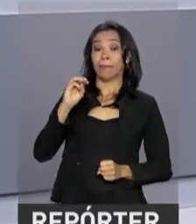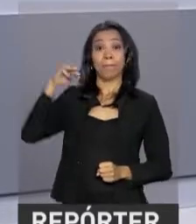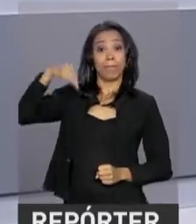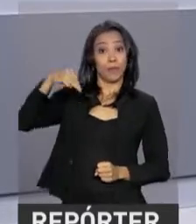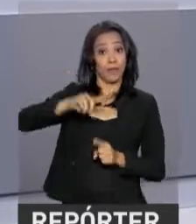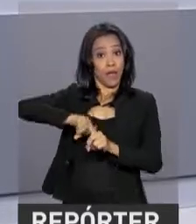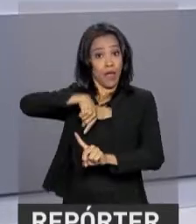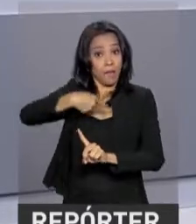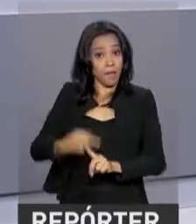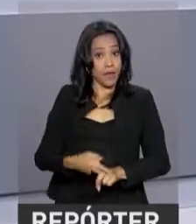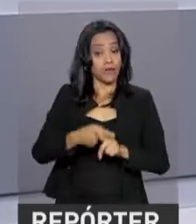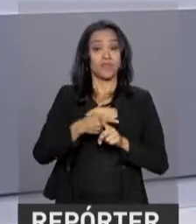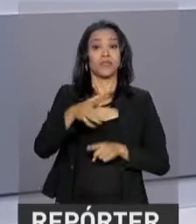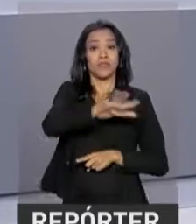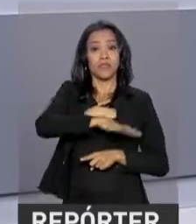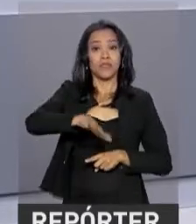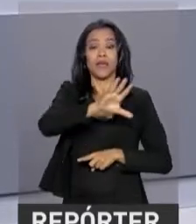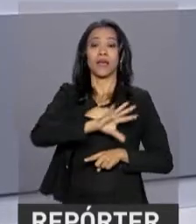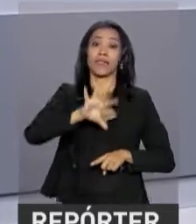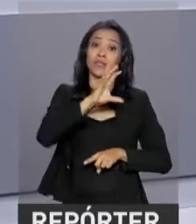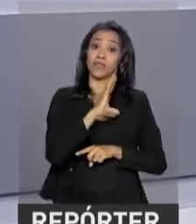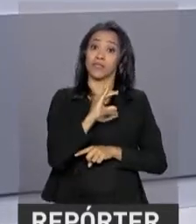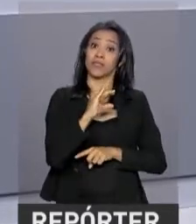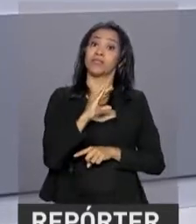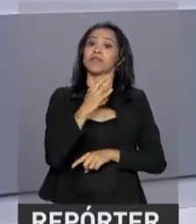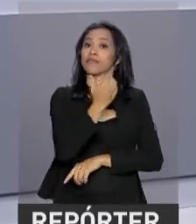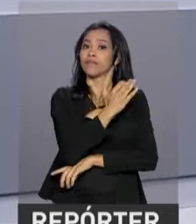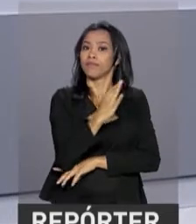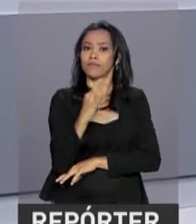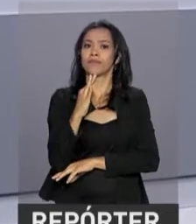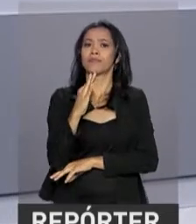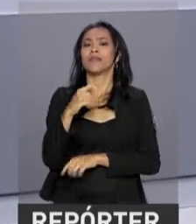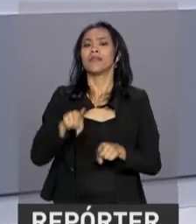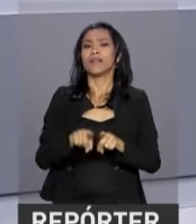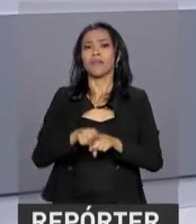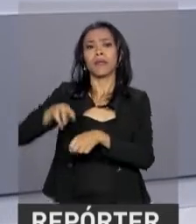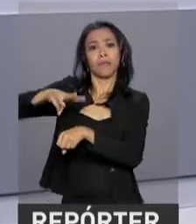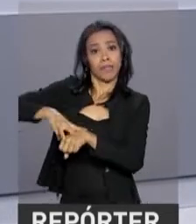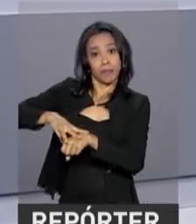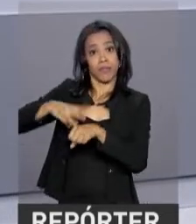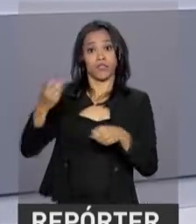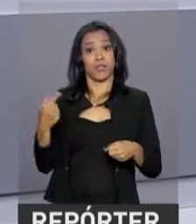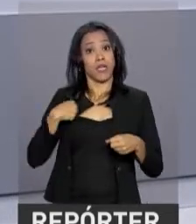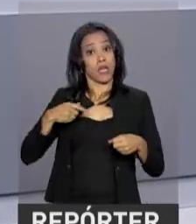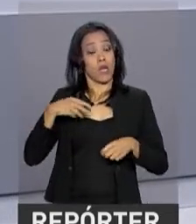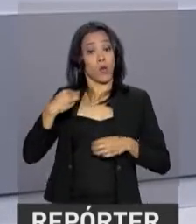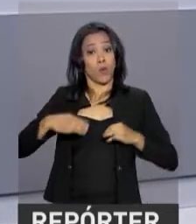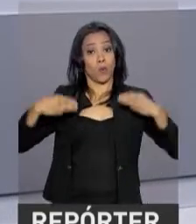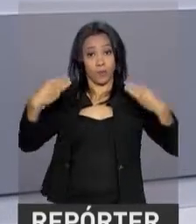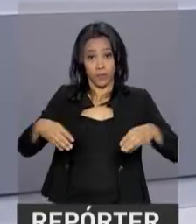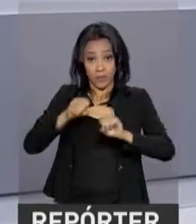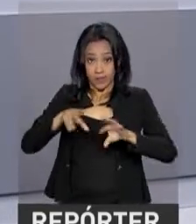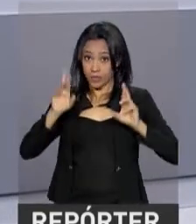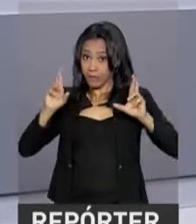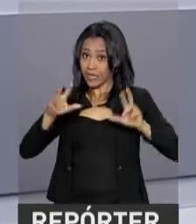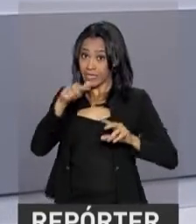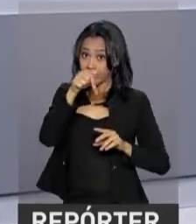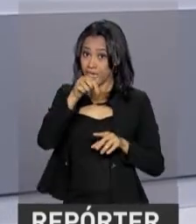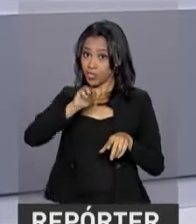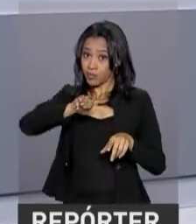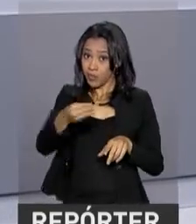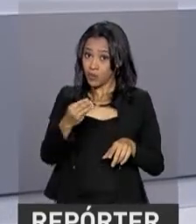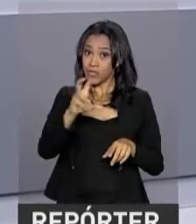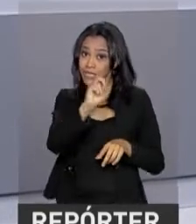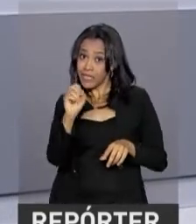nas provas de ciências da natureza e matemática a expectativa do ministério da educação é de sete milhões e 500 mil